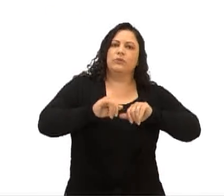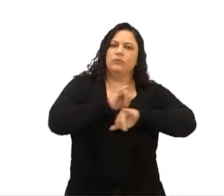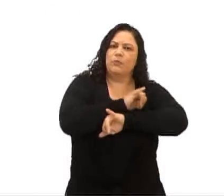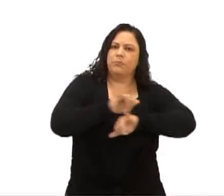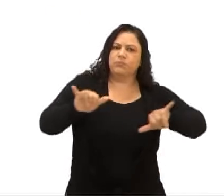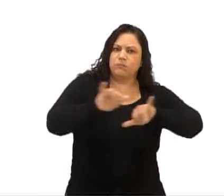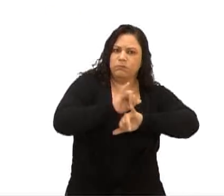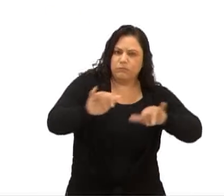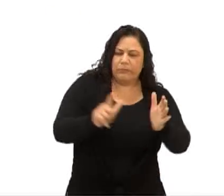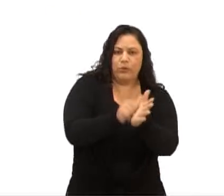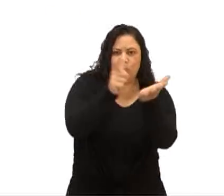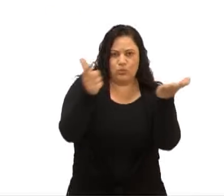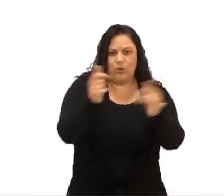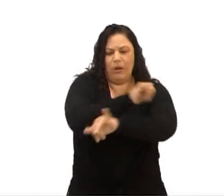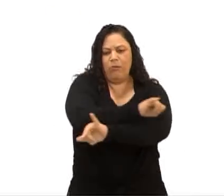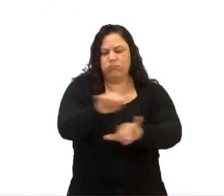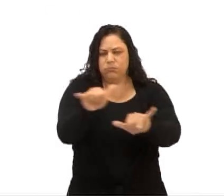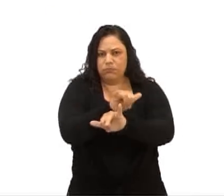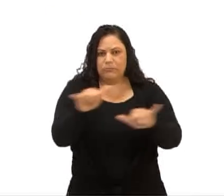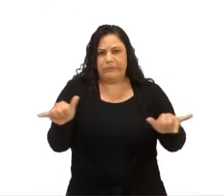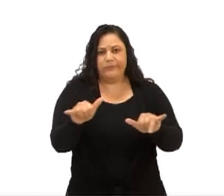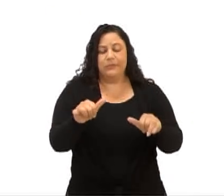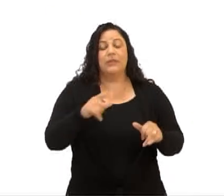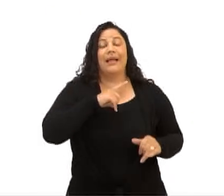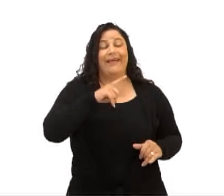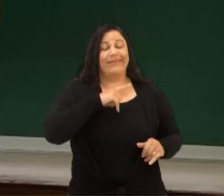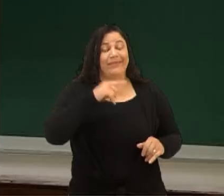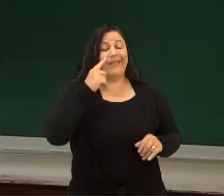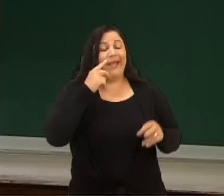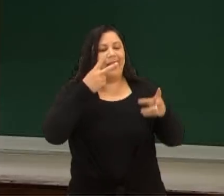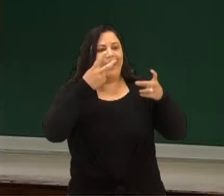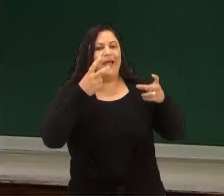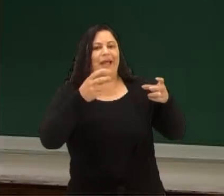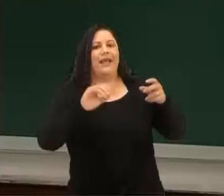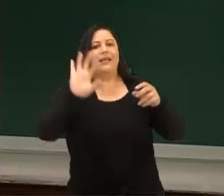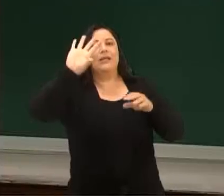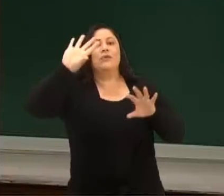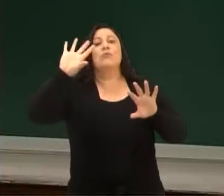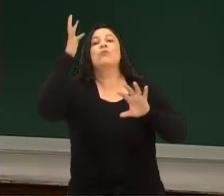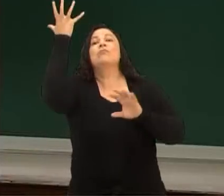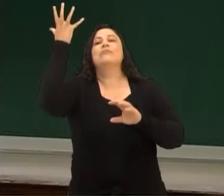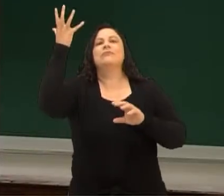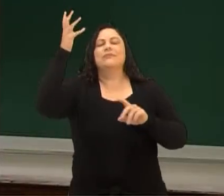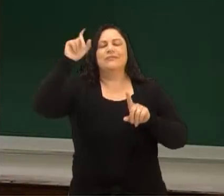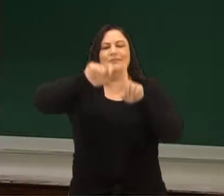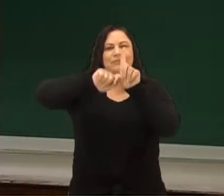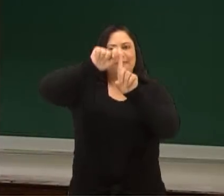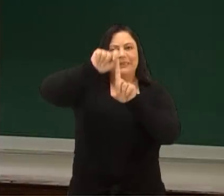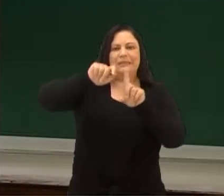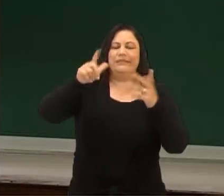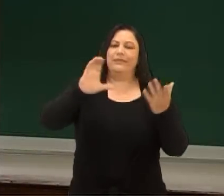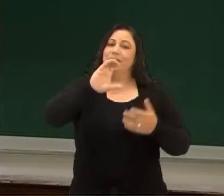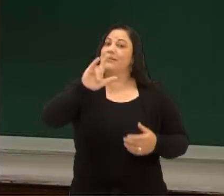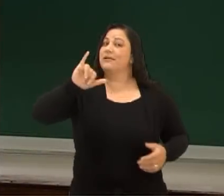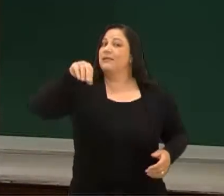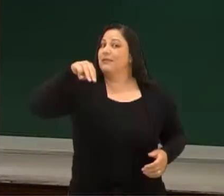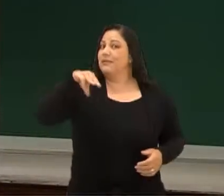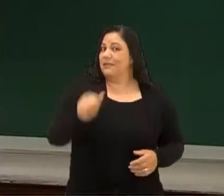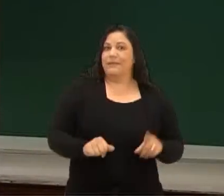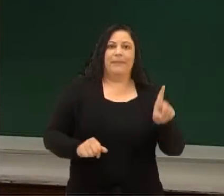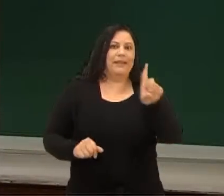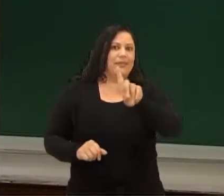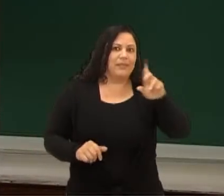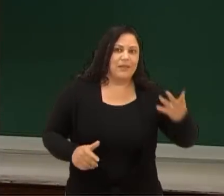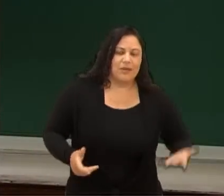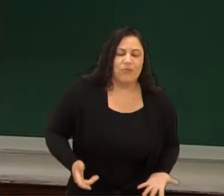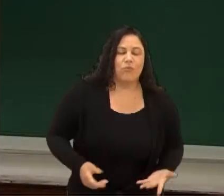também, diariamente, nós temos a previsão do tempo e não a previsão do clima, não é mesmo? Todos os dias no jornal, em todos os jornais, a